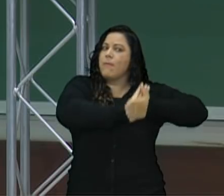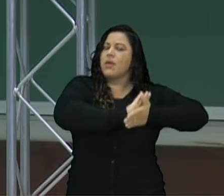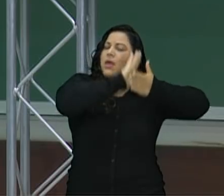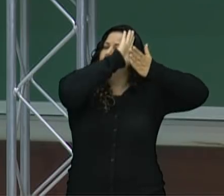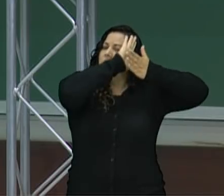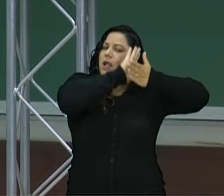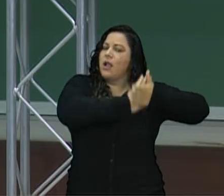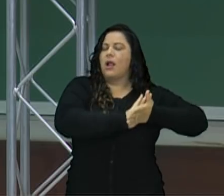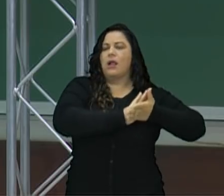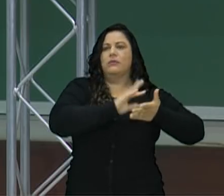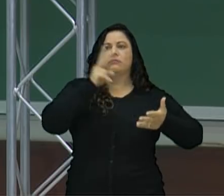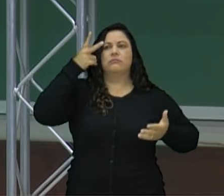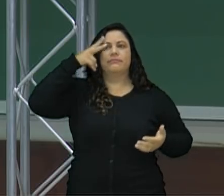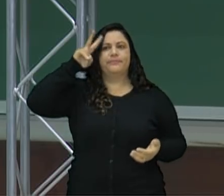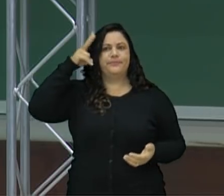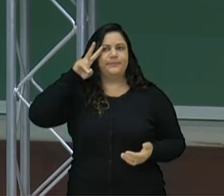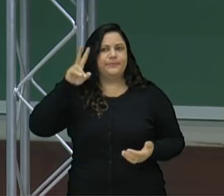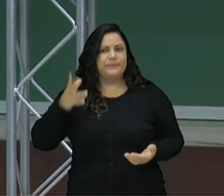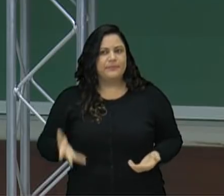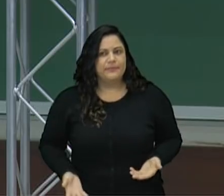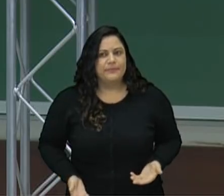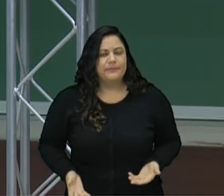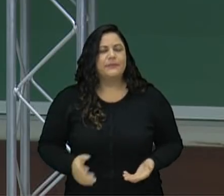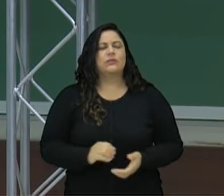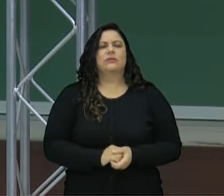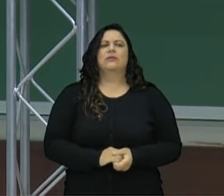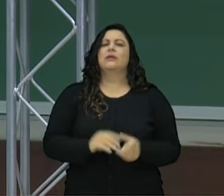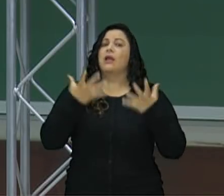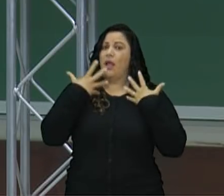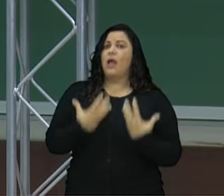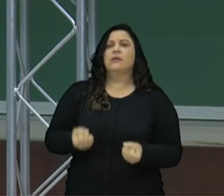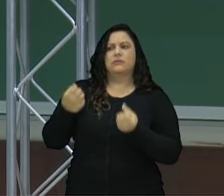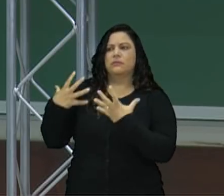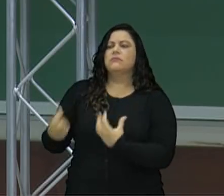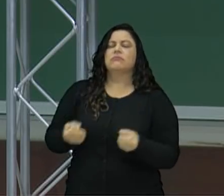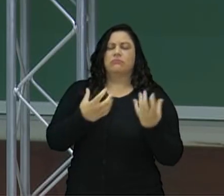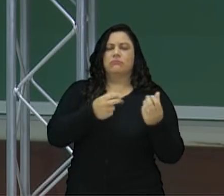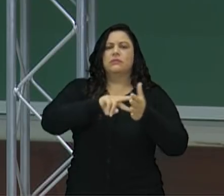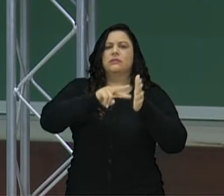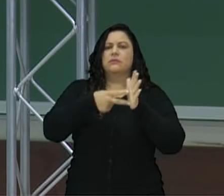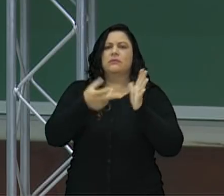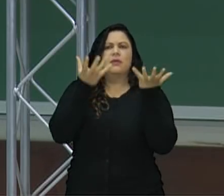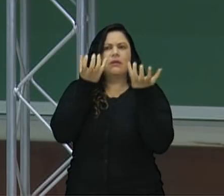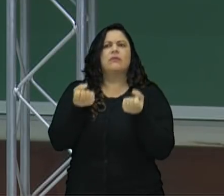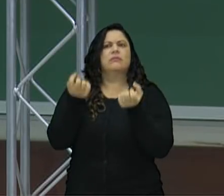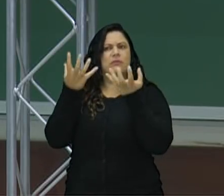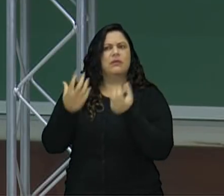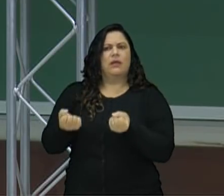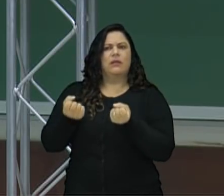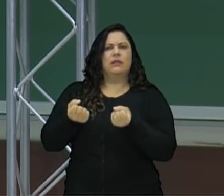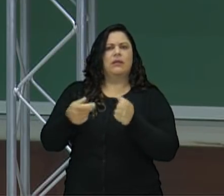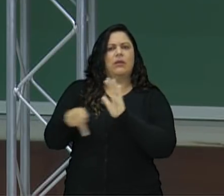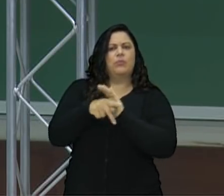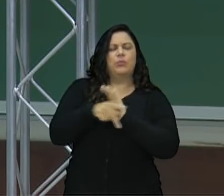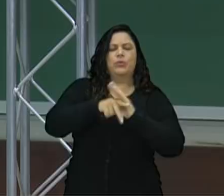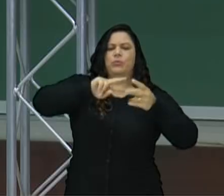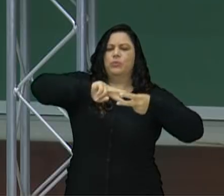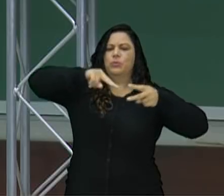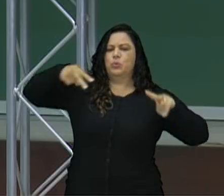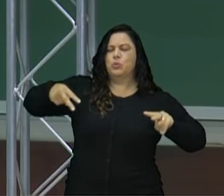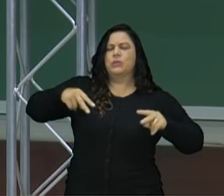se aceitar. Né, aceitar a sua condição orgânica, a sua condição de herança genética, né, e não